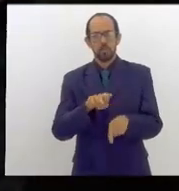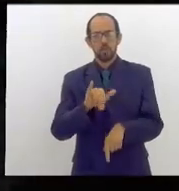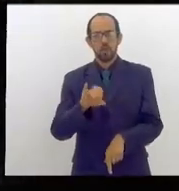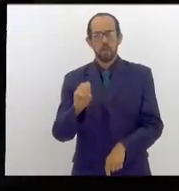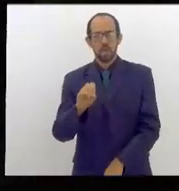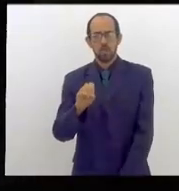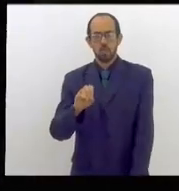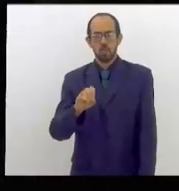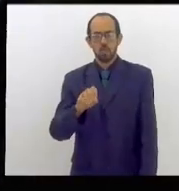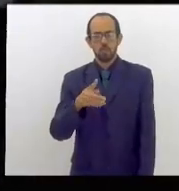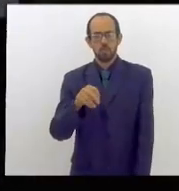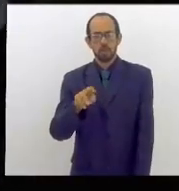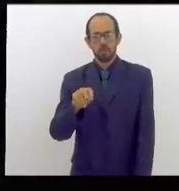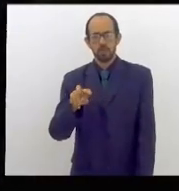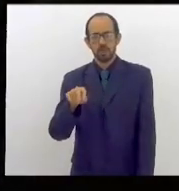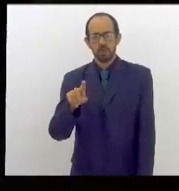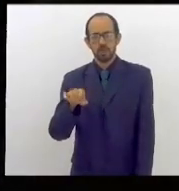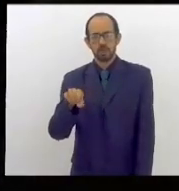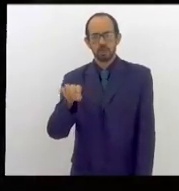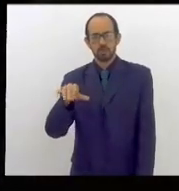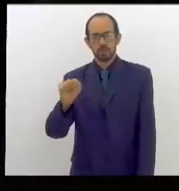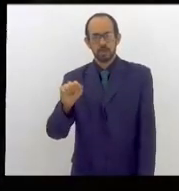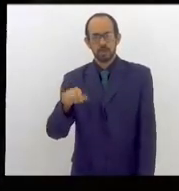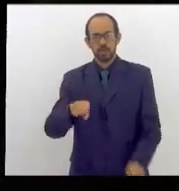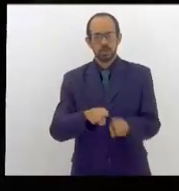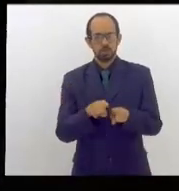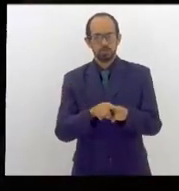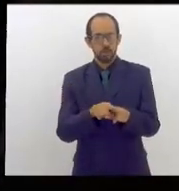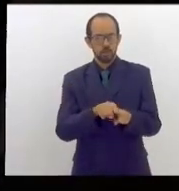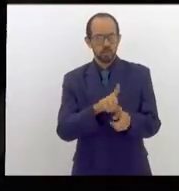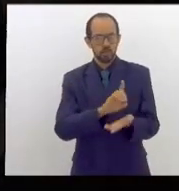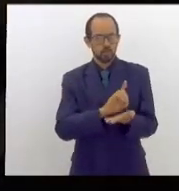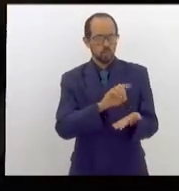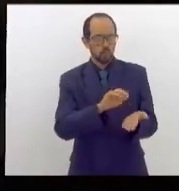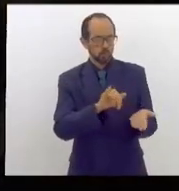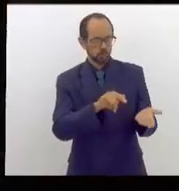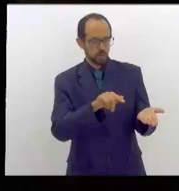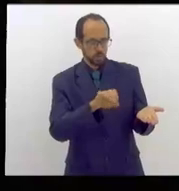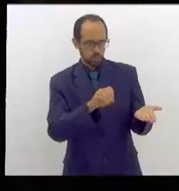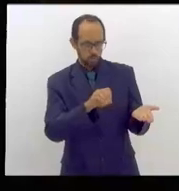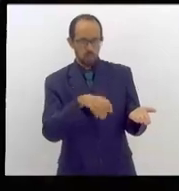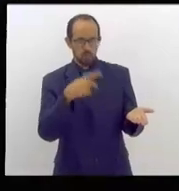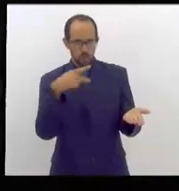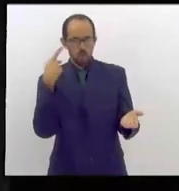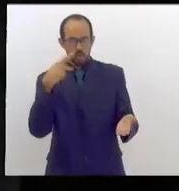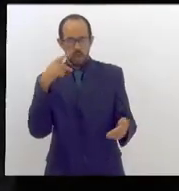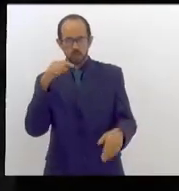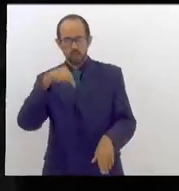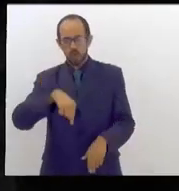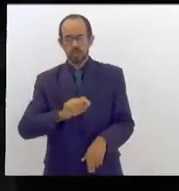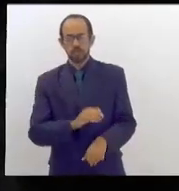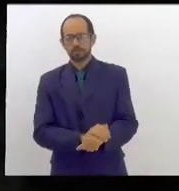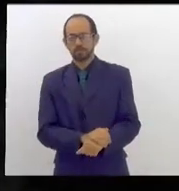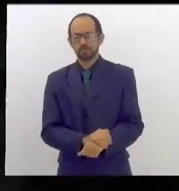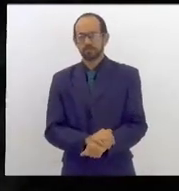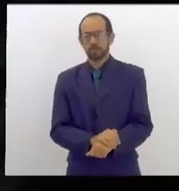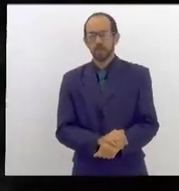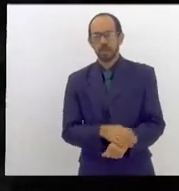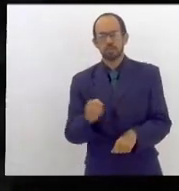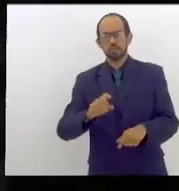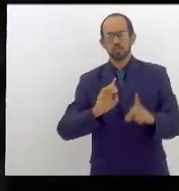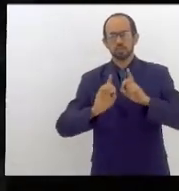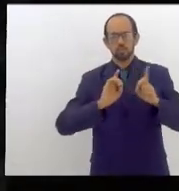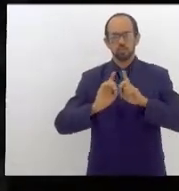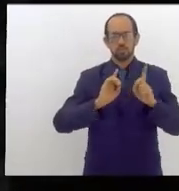o procurador da casa Doutor Rodrigo Lopes nós na ocasião discutimos a legislação do sul do país